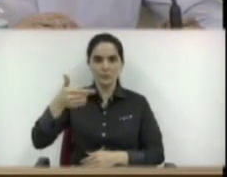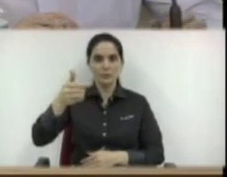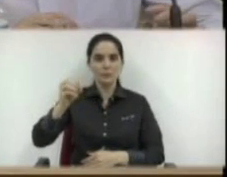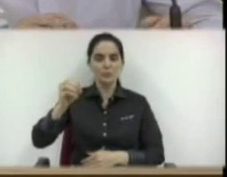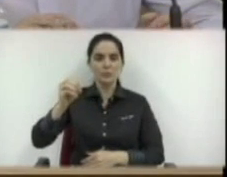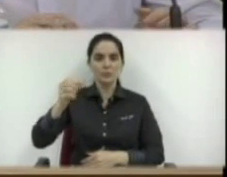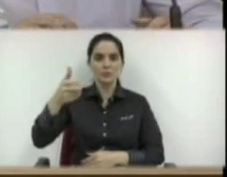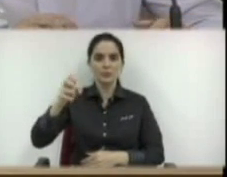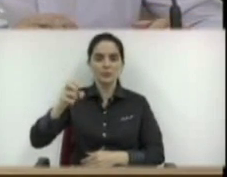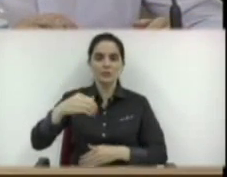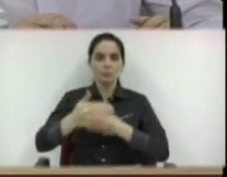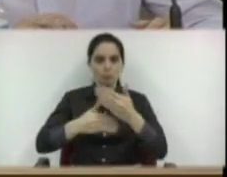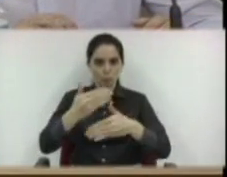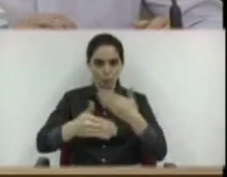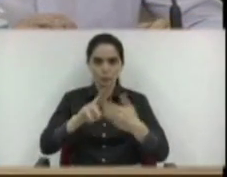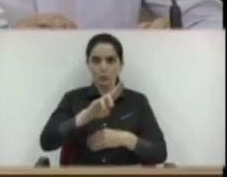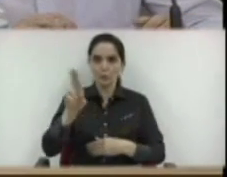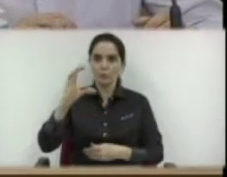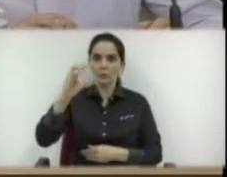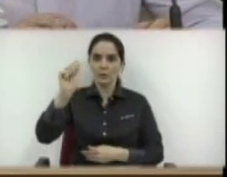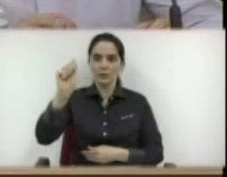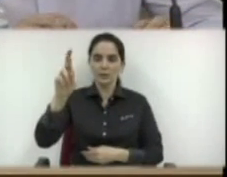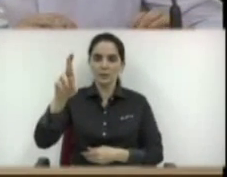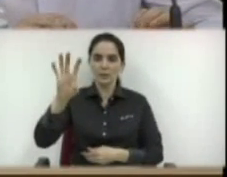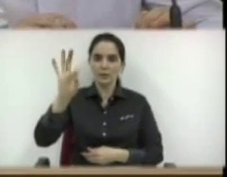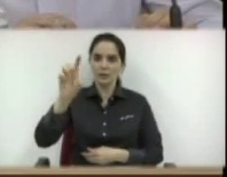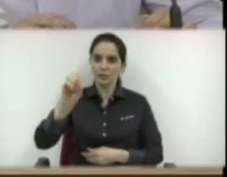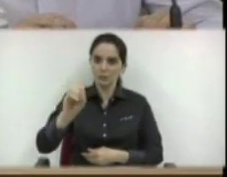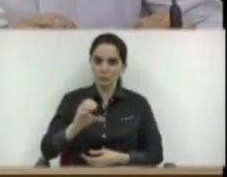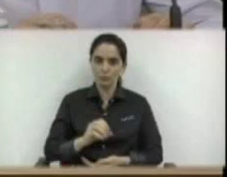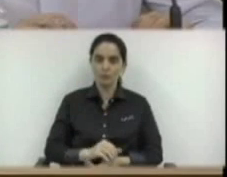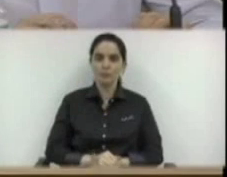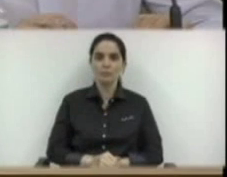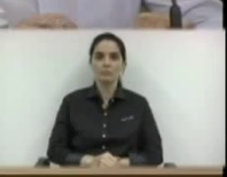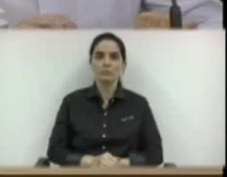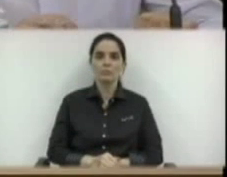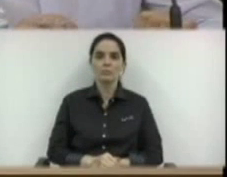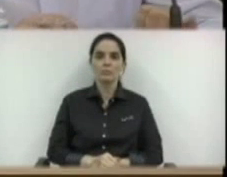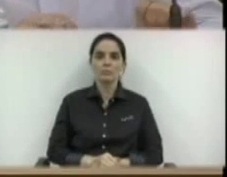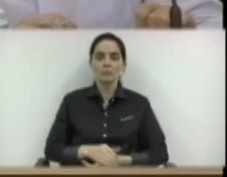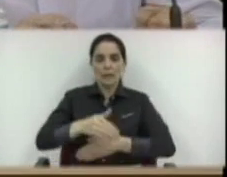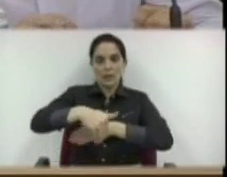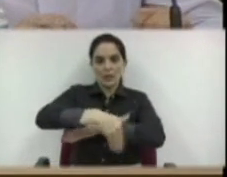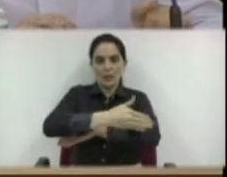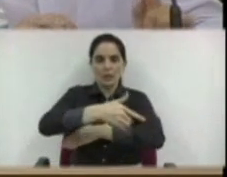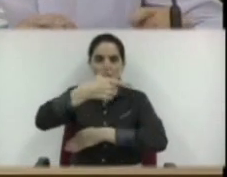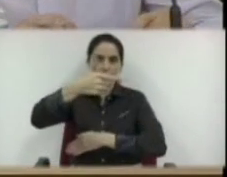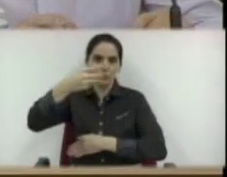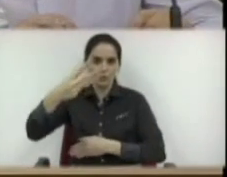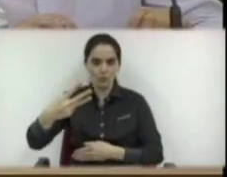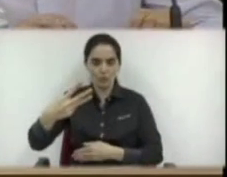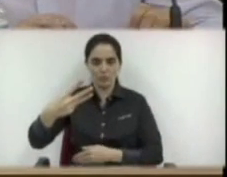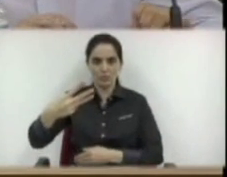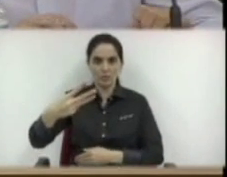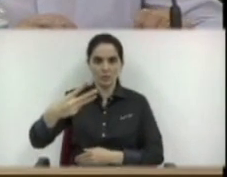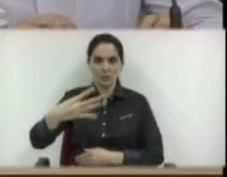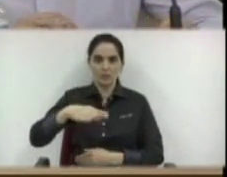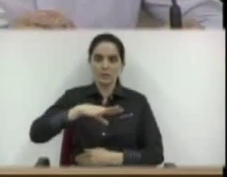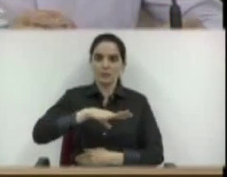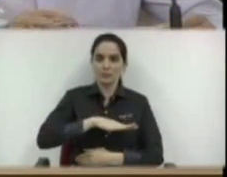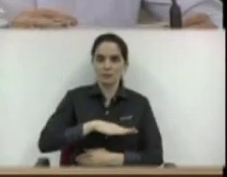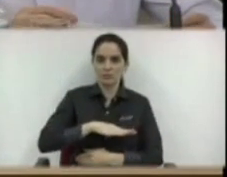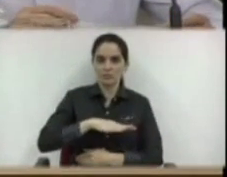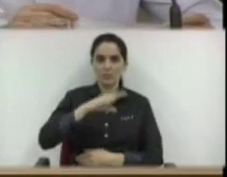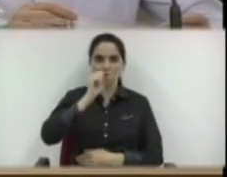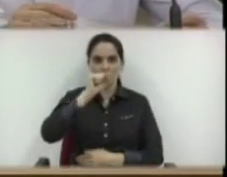262/2015. Perpetuar o nome do senhor Carlos Mian, seu Hélio, a rua projetada 23, residencial Fazenda